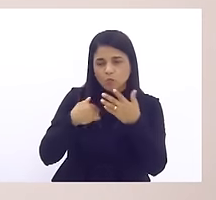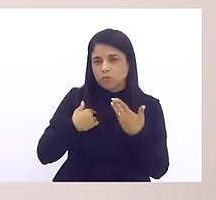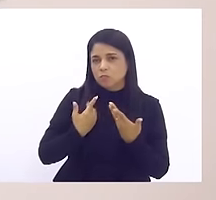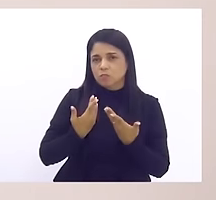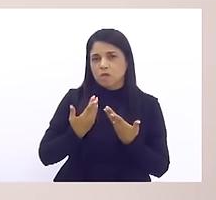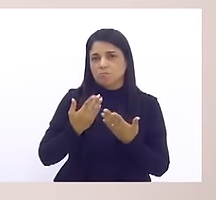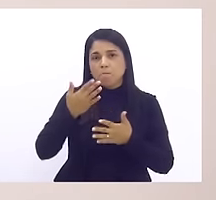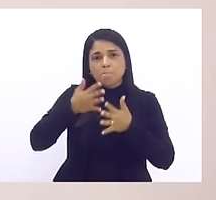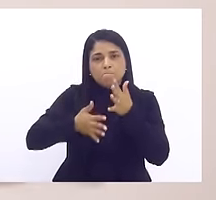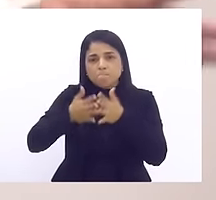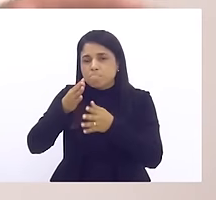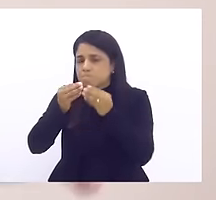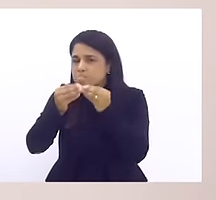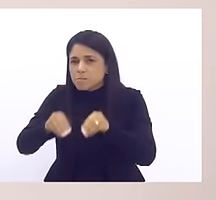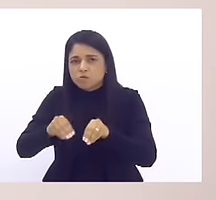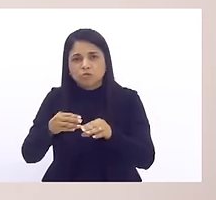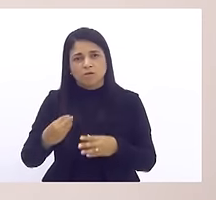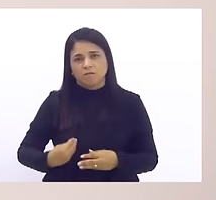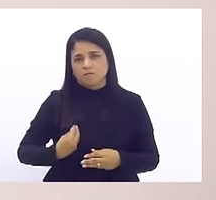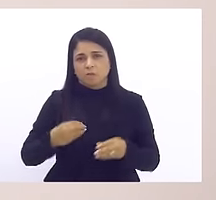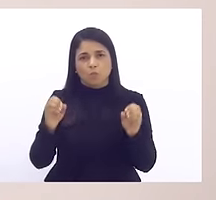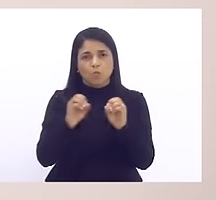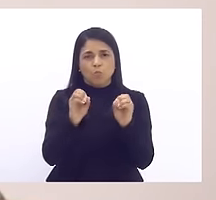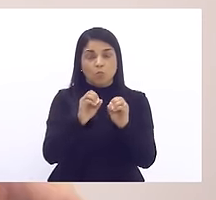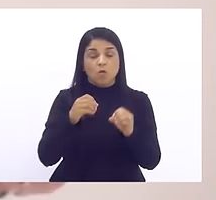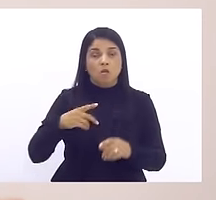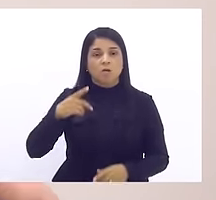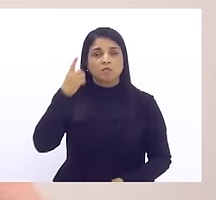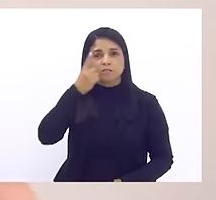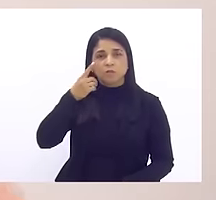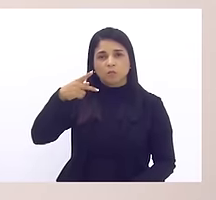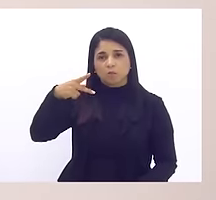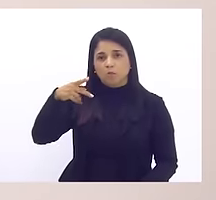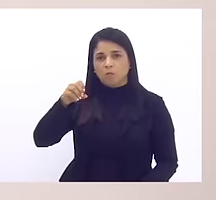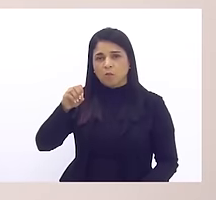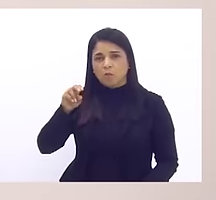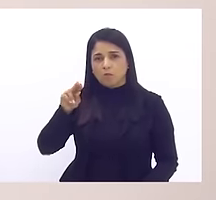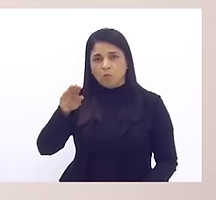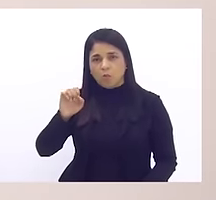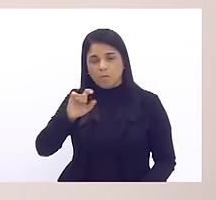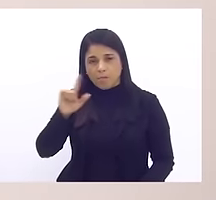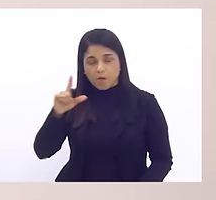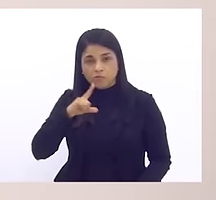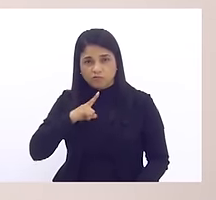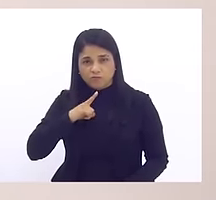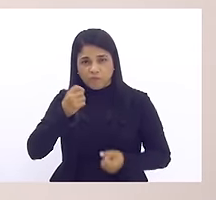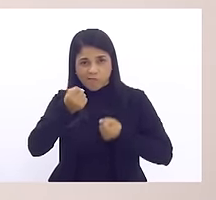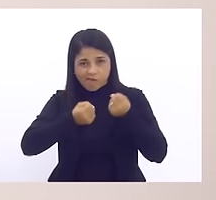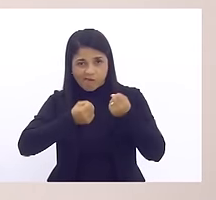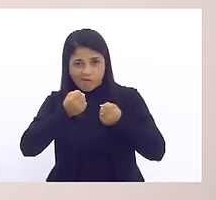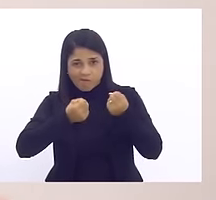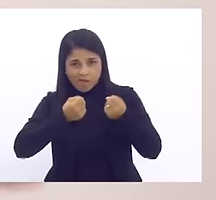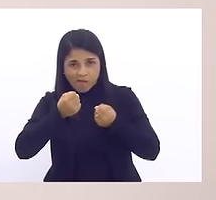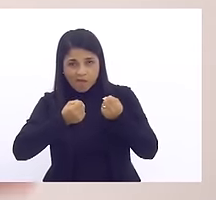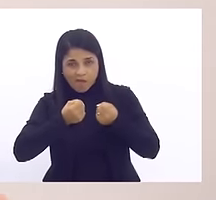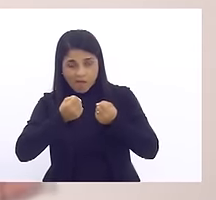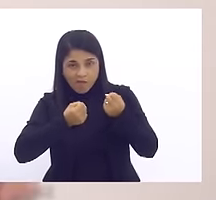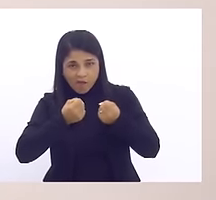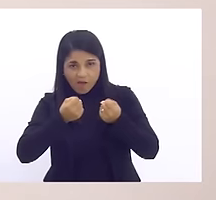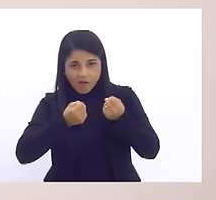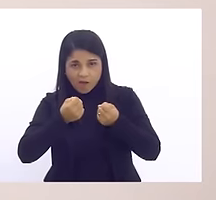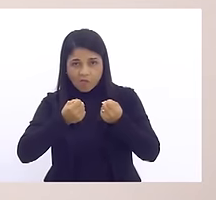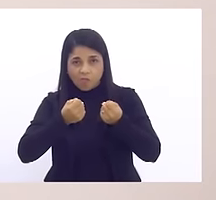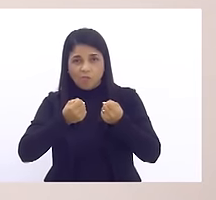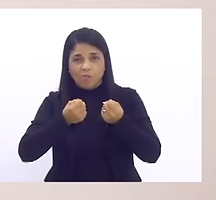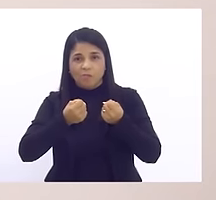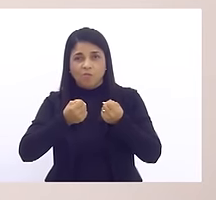pelo contrário será que ele falou para mim e para o deputado Alan pobel se tiver um carro palavras do presidente do Detran se